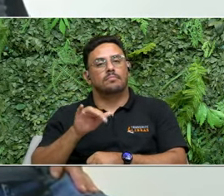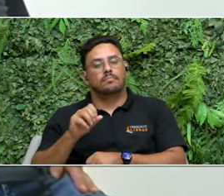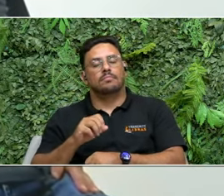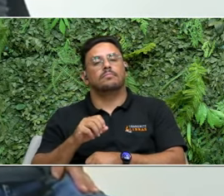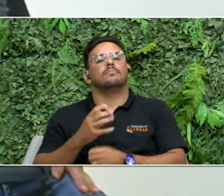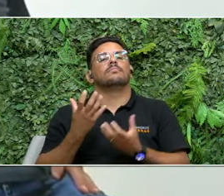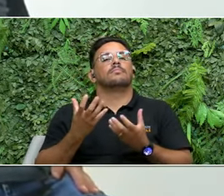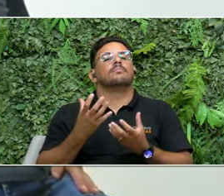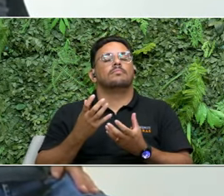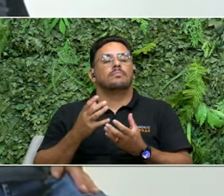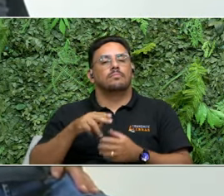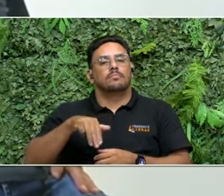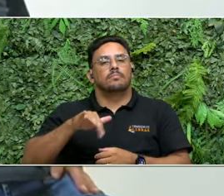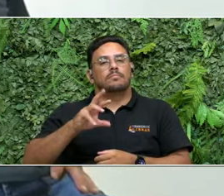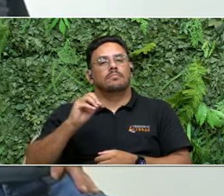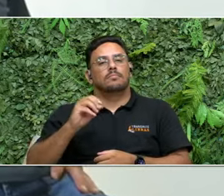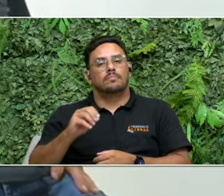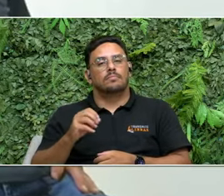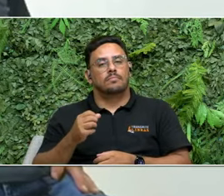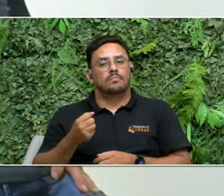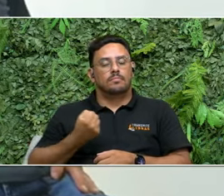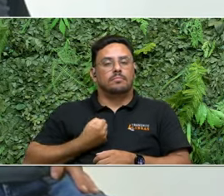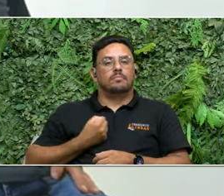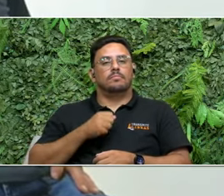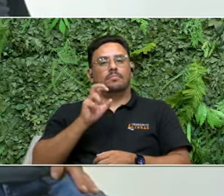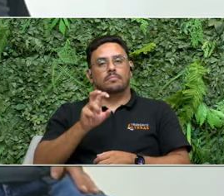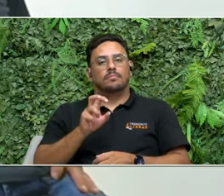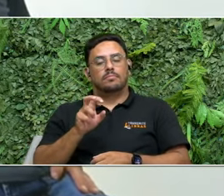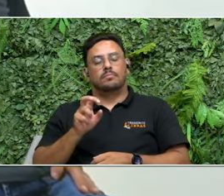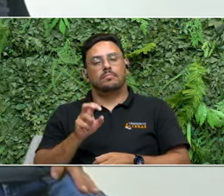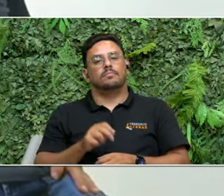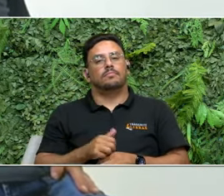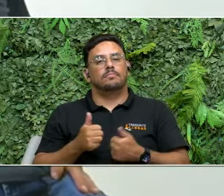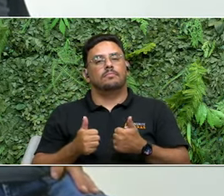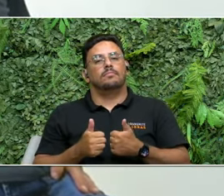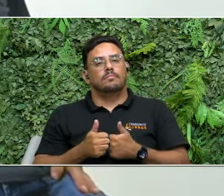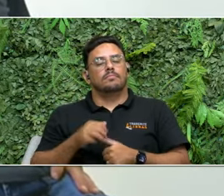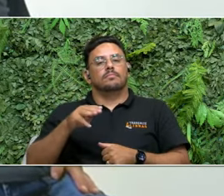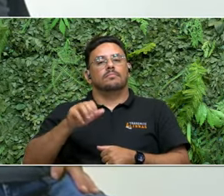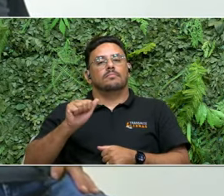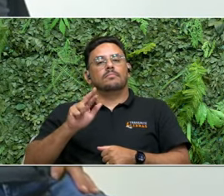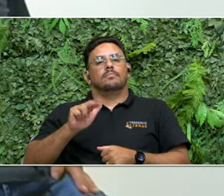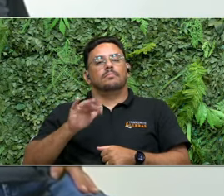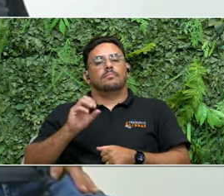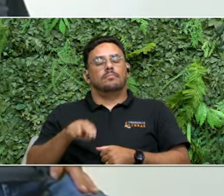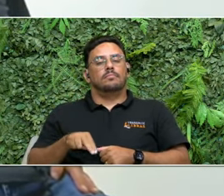A preferência é sempre do Marlon então eu vou dar uma nota C para o Vidal muito bem